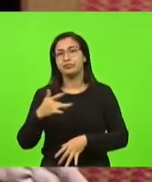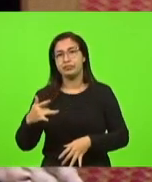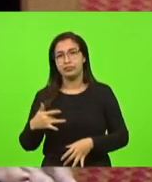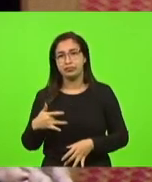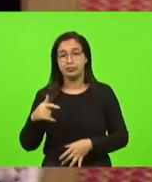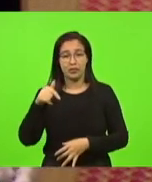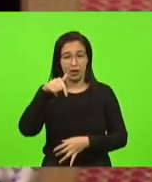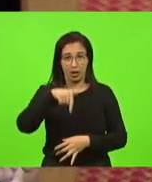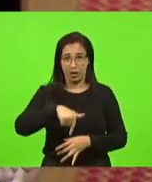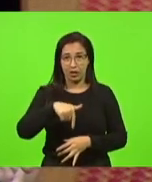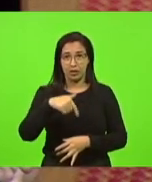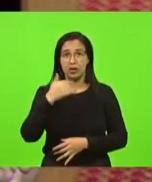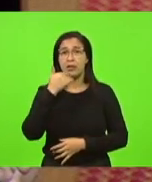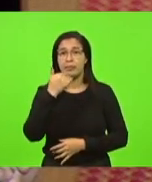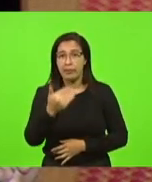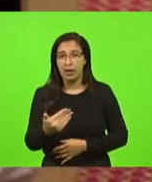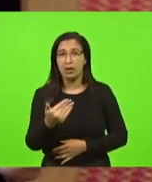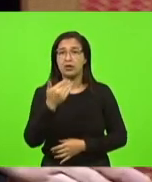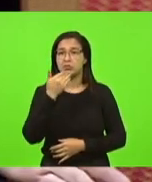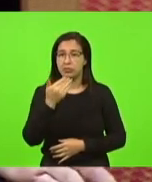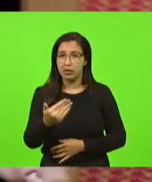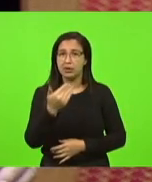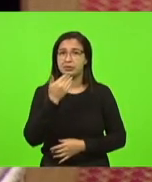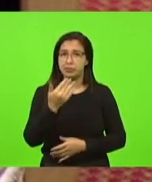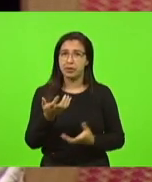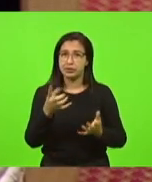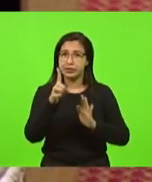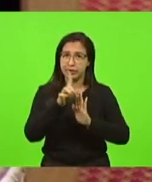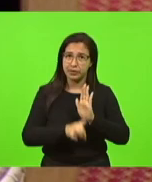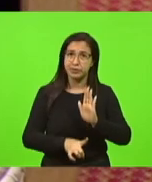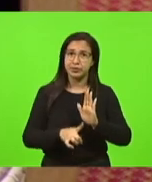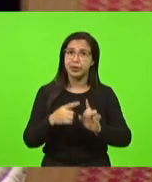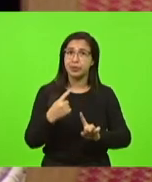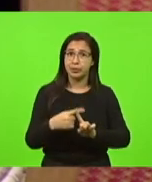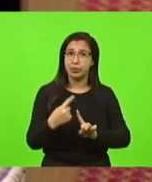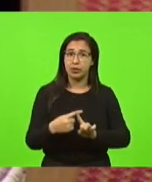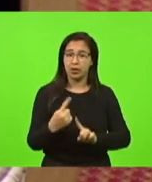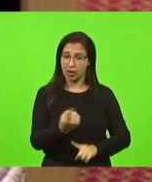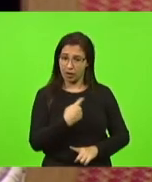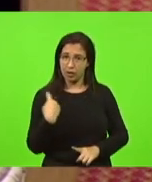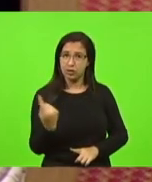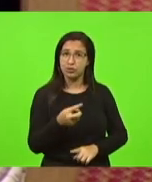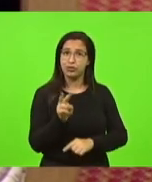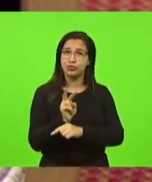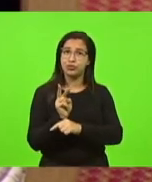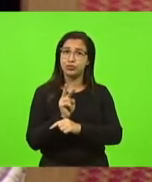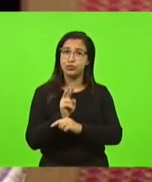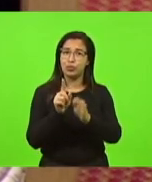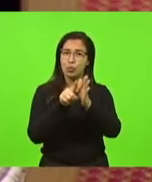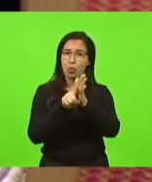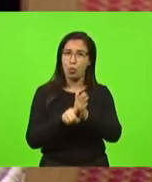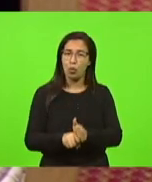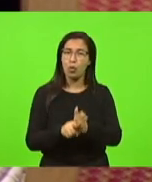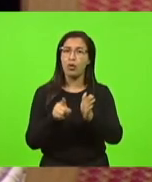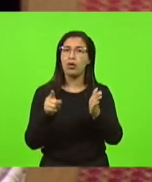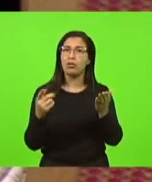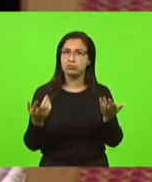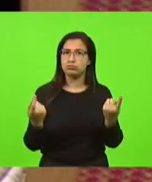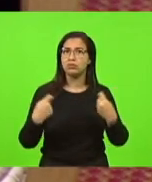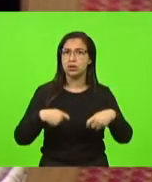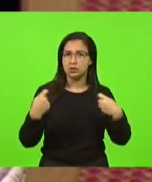aqui pedindo os seus direitos, porque nós somos os fiscais, somos vigilantes e temos que